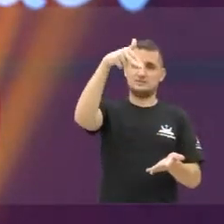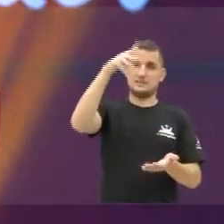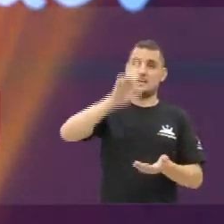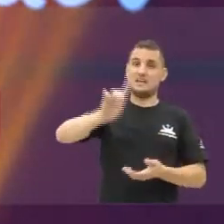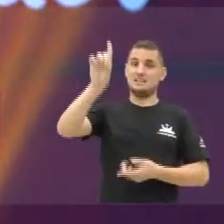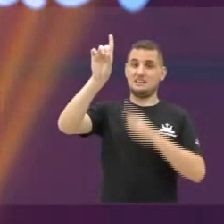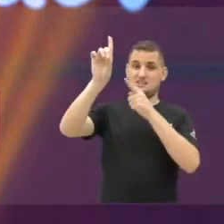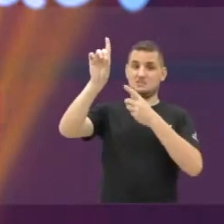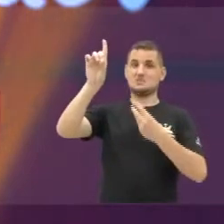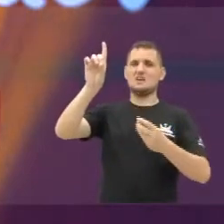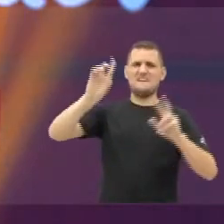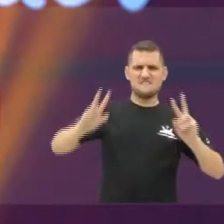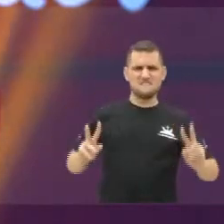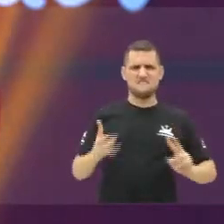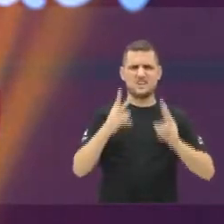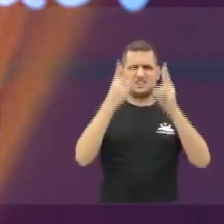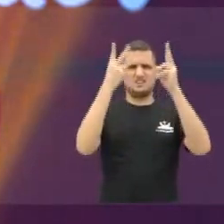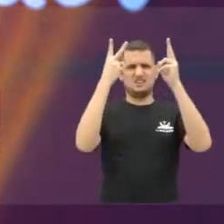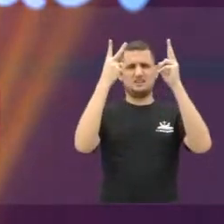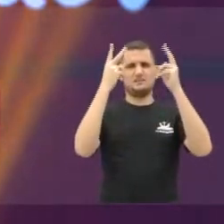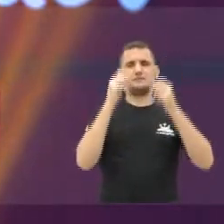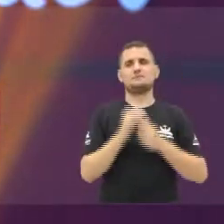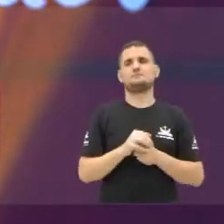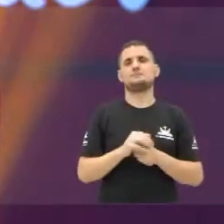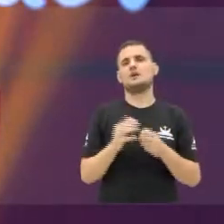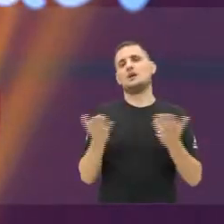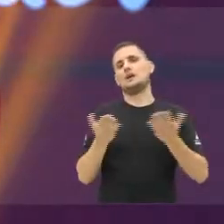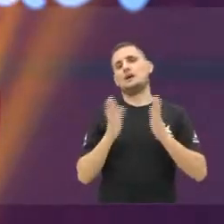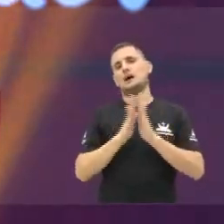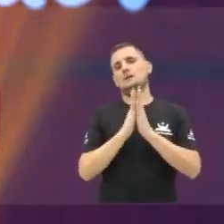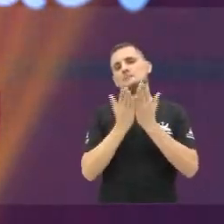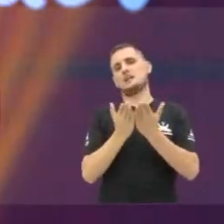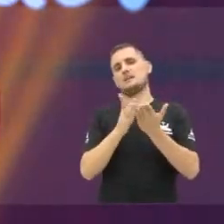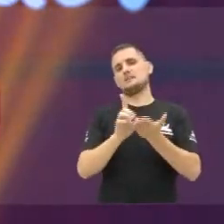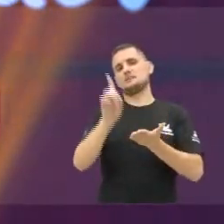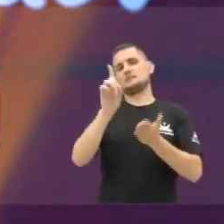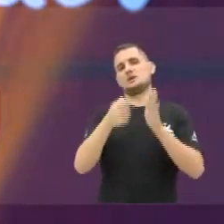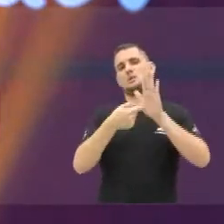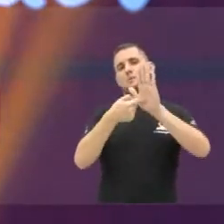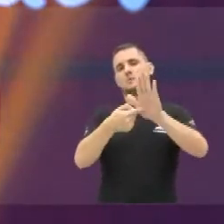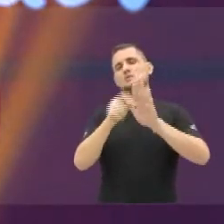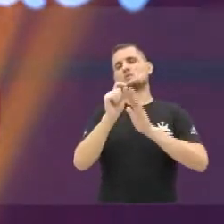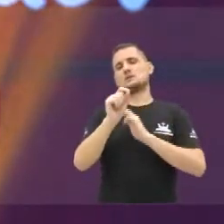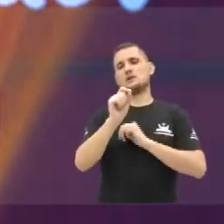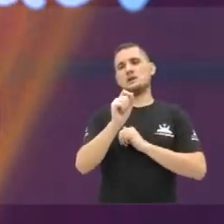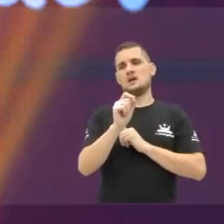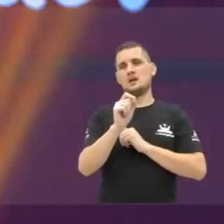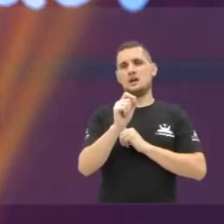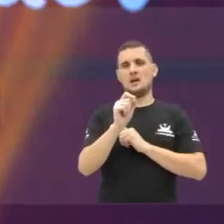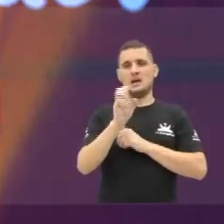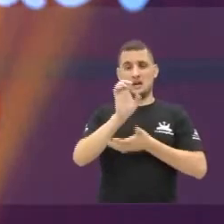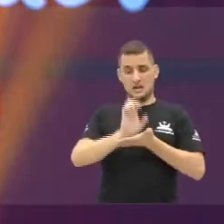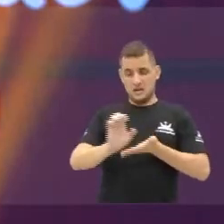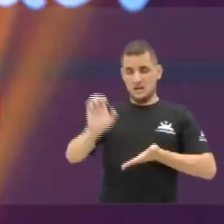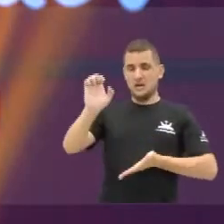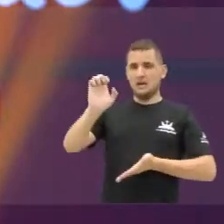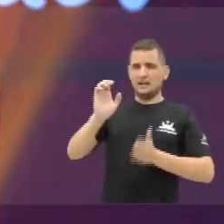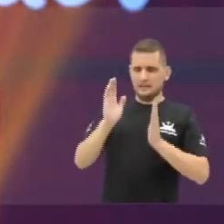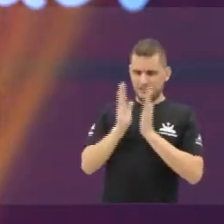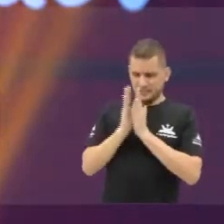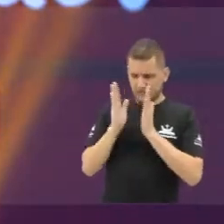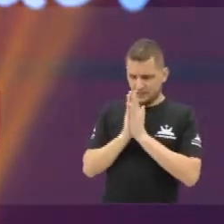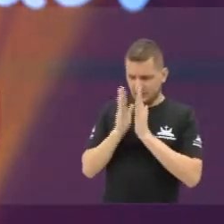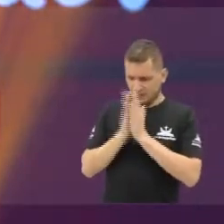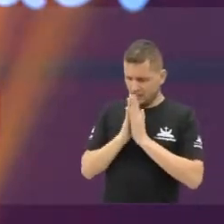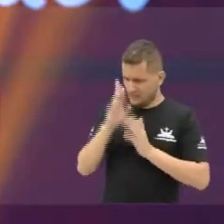vitória. E a palavra de Deus vai dizer assim, que ele ainda faz essa oração: